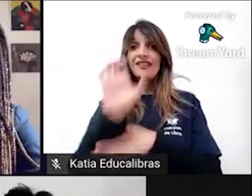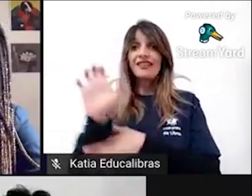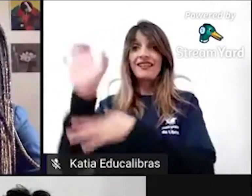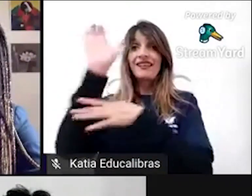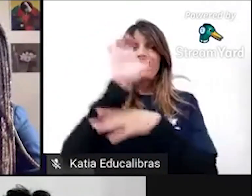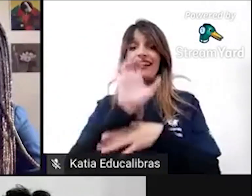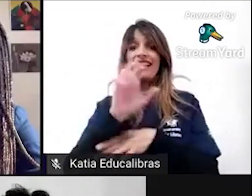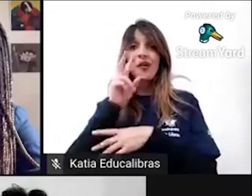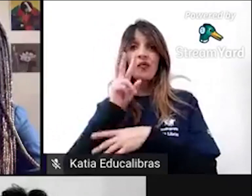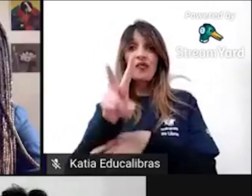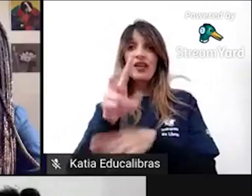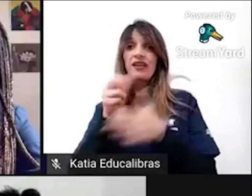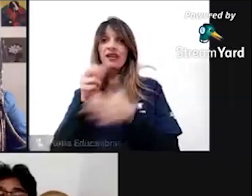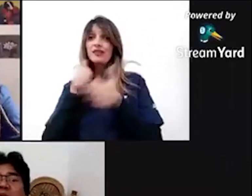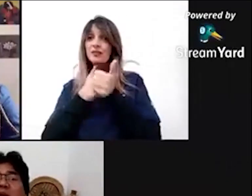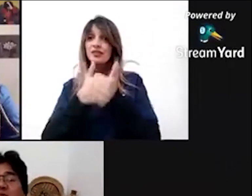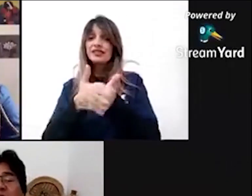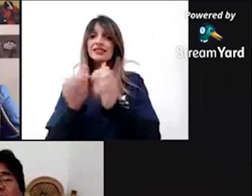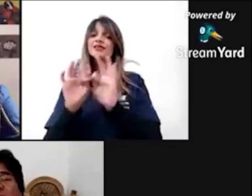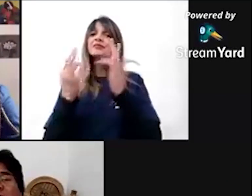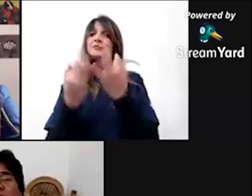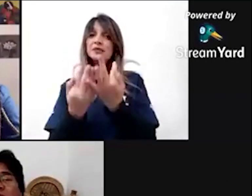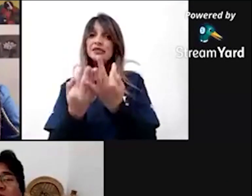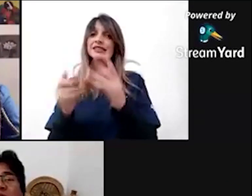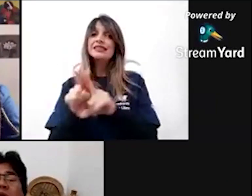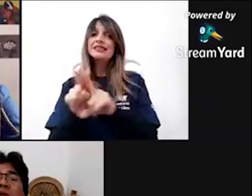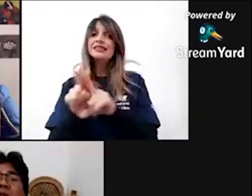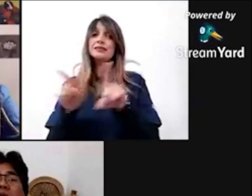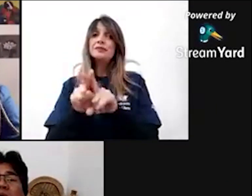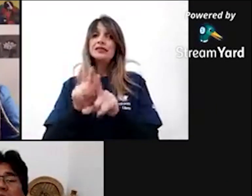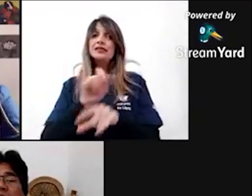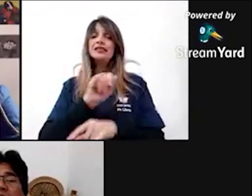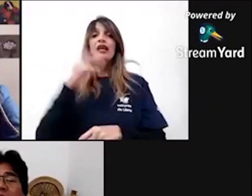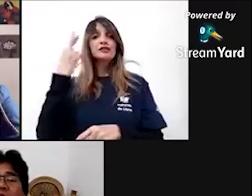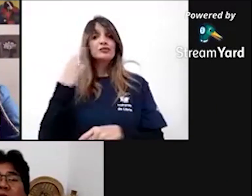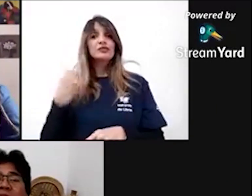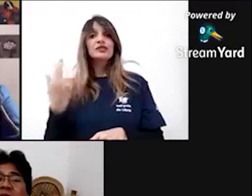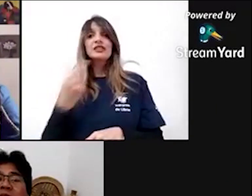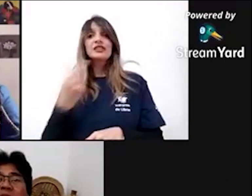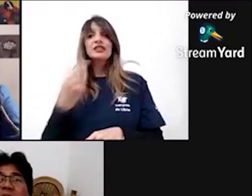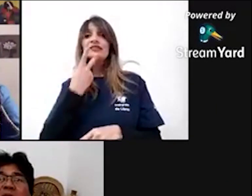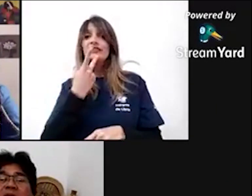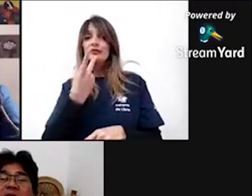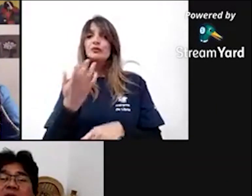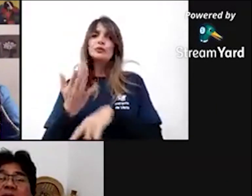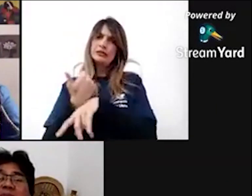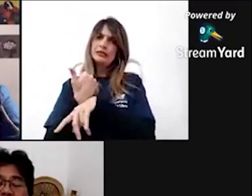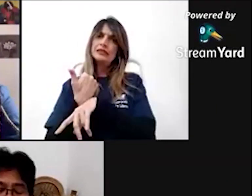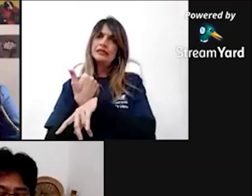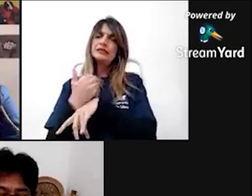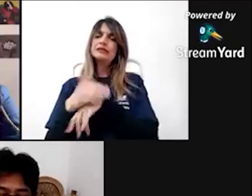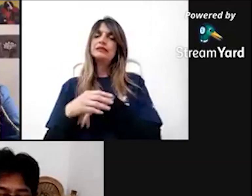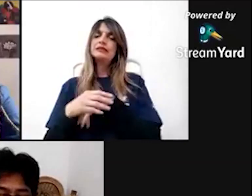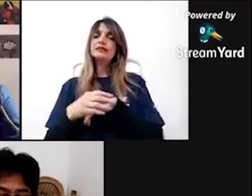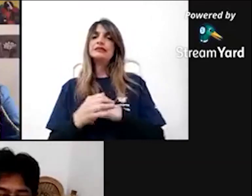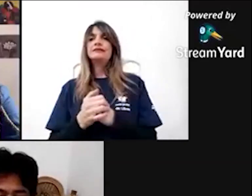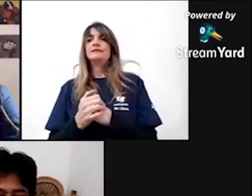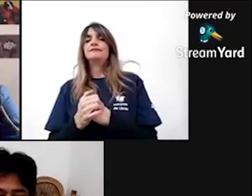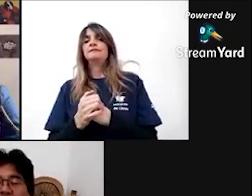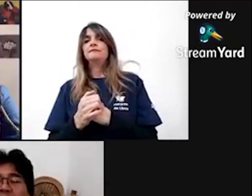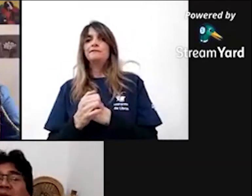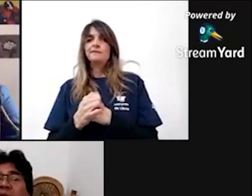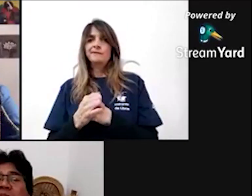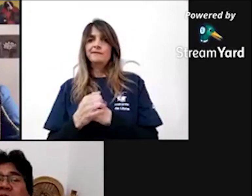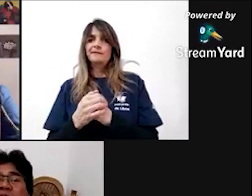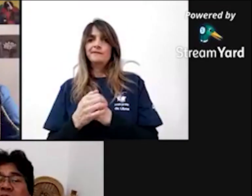É, vários estados, pessoas de vários estados estão nos acompanhando, as nossas famílias, como a Jussara mencionou